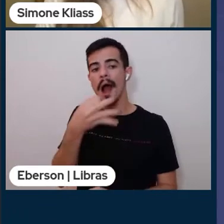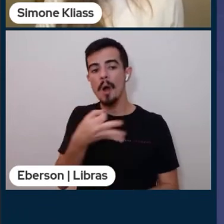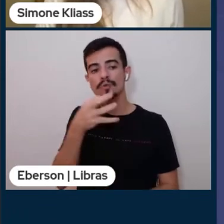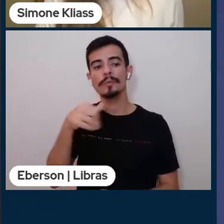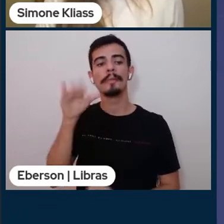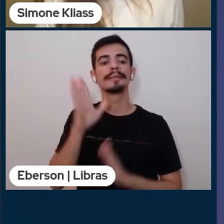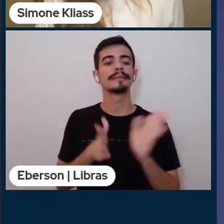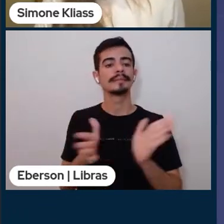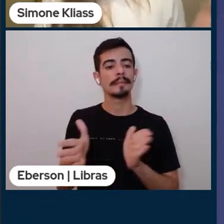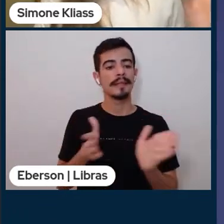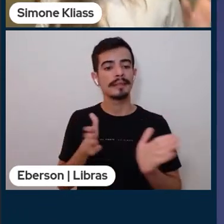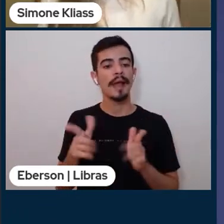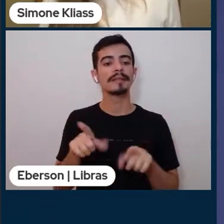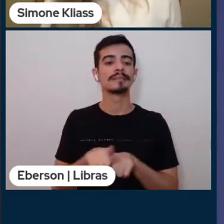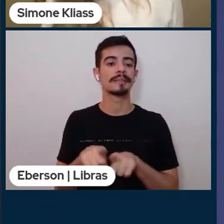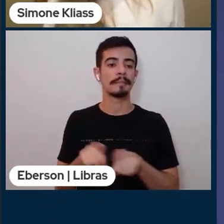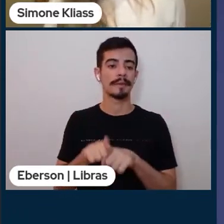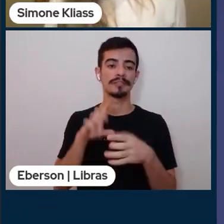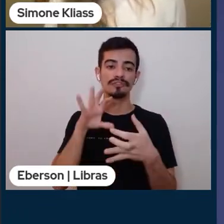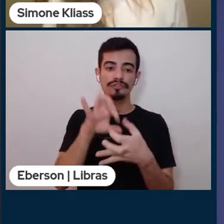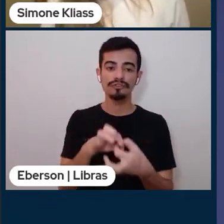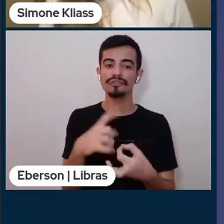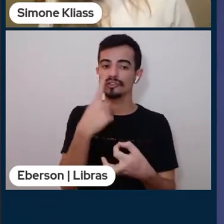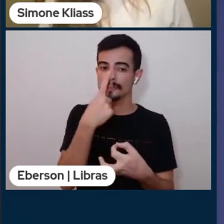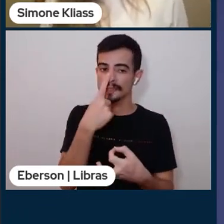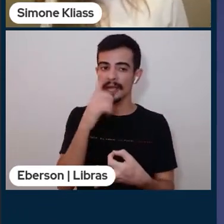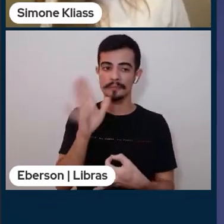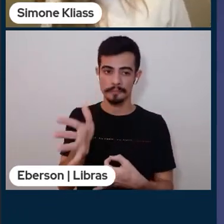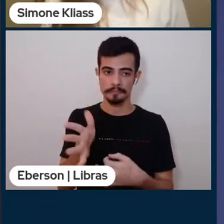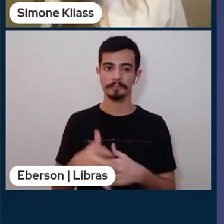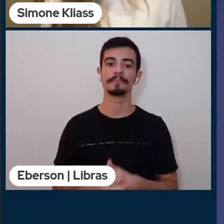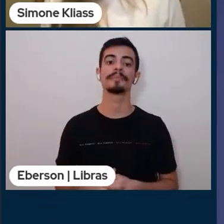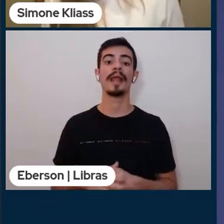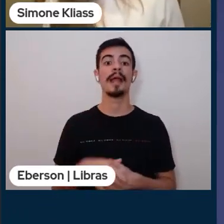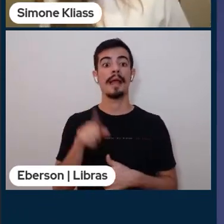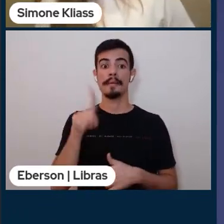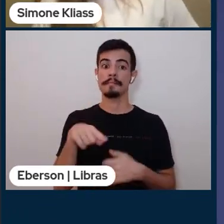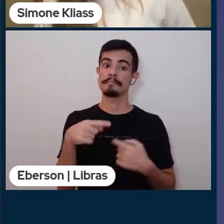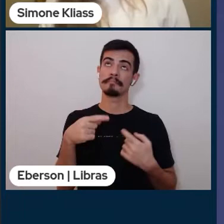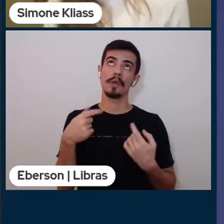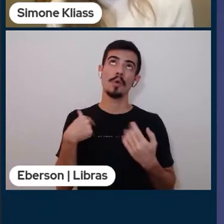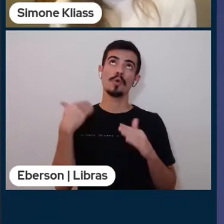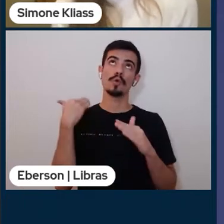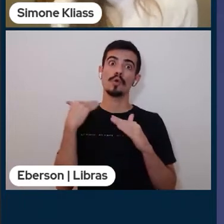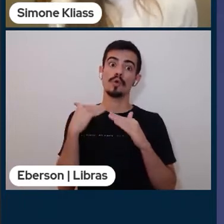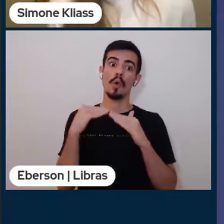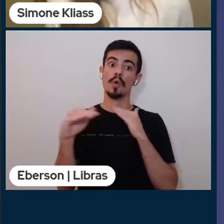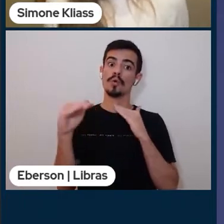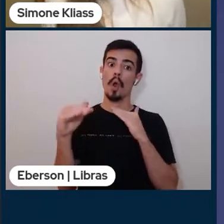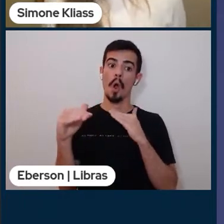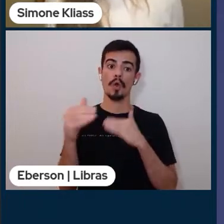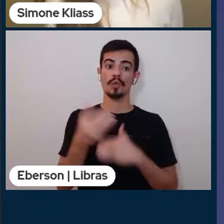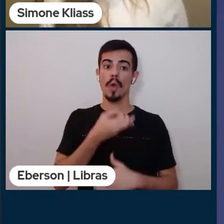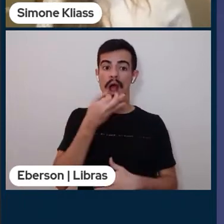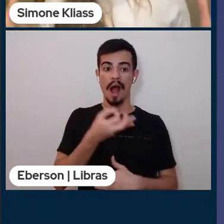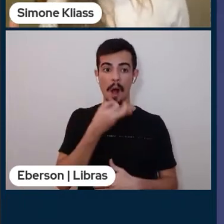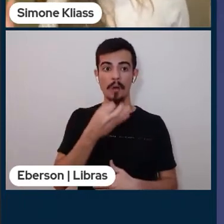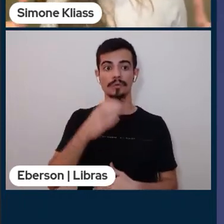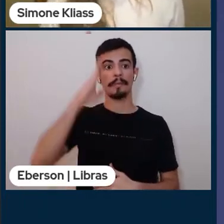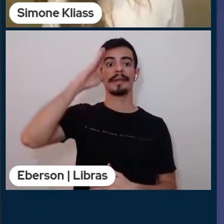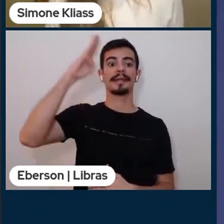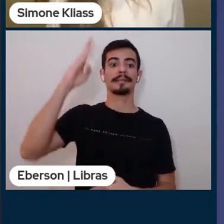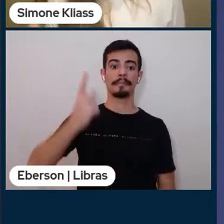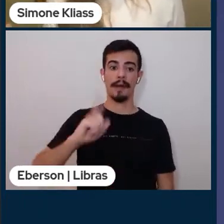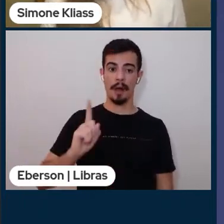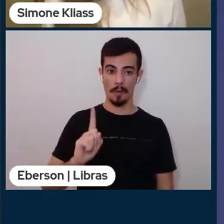e aproximação é uma provocação tá eu eu não concordo que o áudio vai ser predominante eu acho que